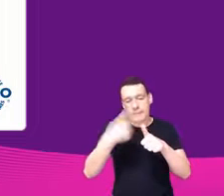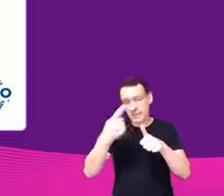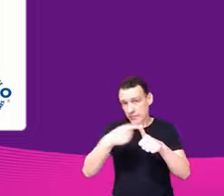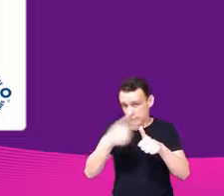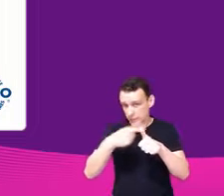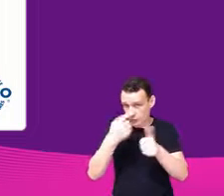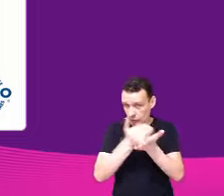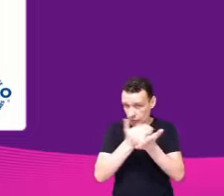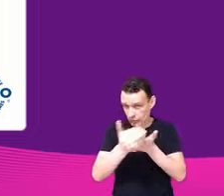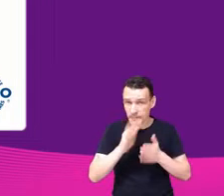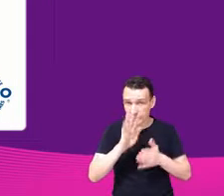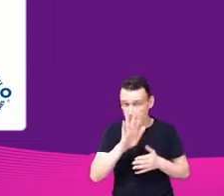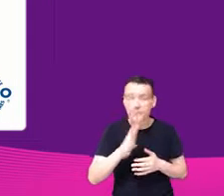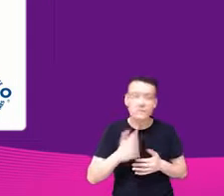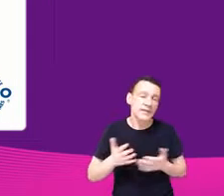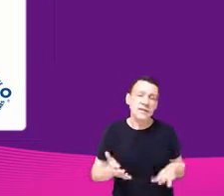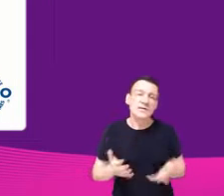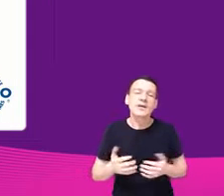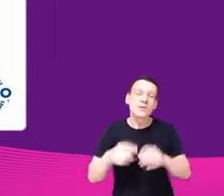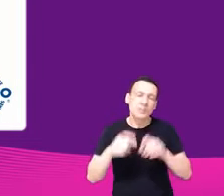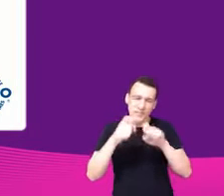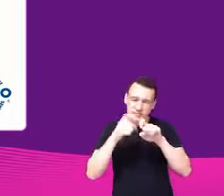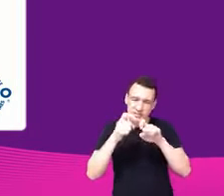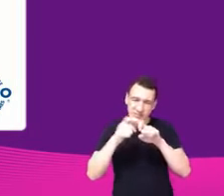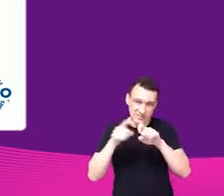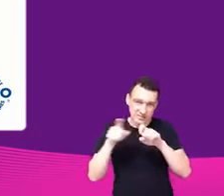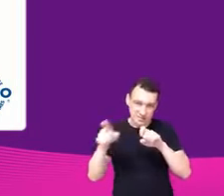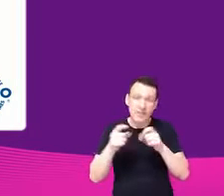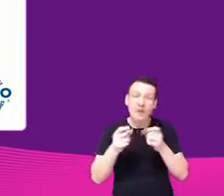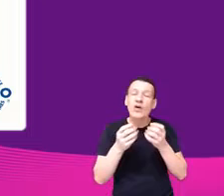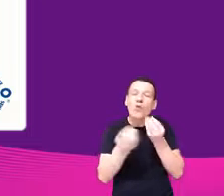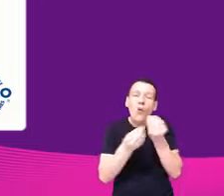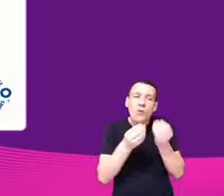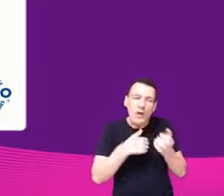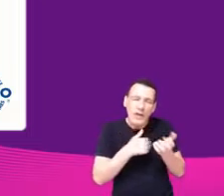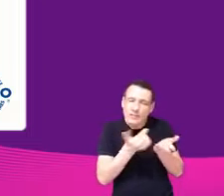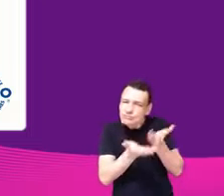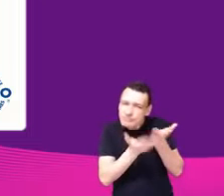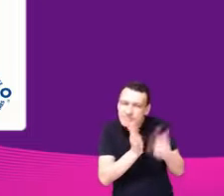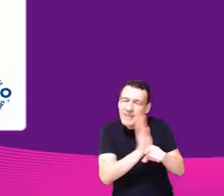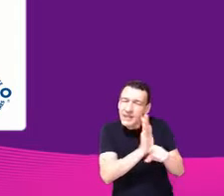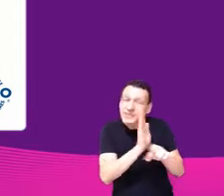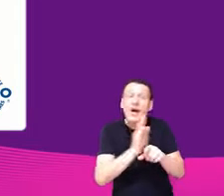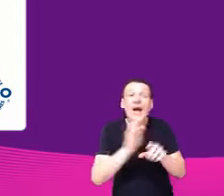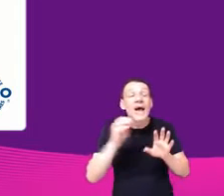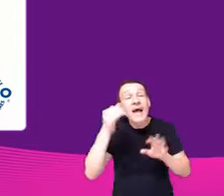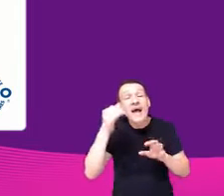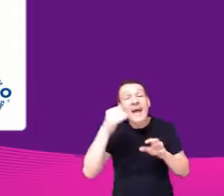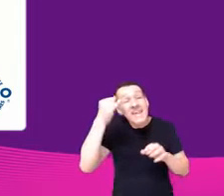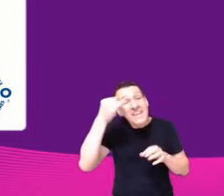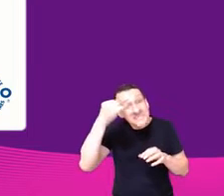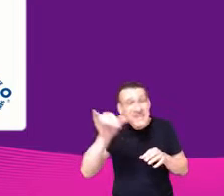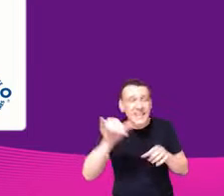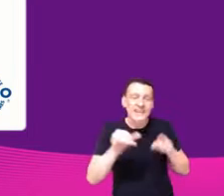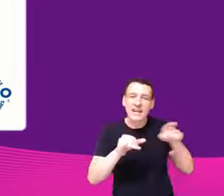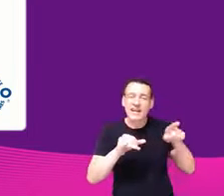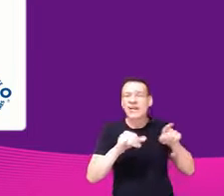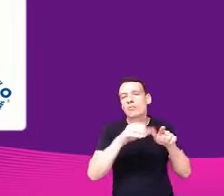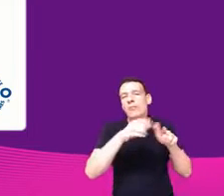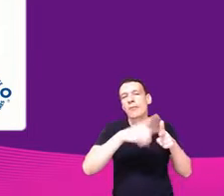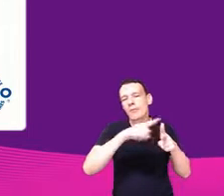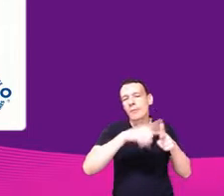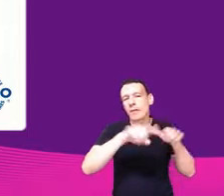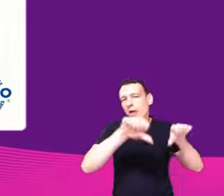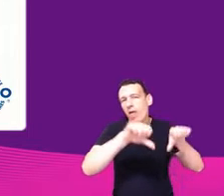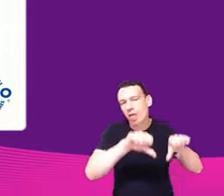da medicina, né, do manejo de pacientes para prevenir a progressão da doença renal crônica. Quando a gente fala